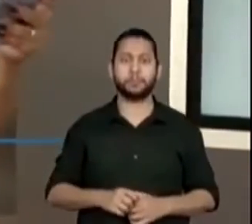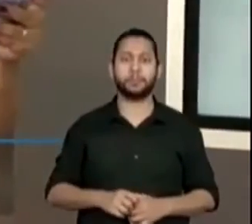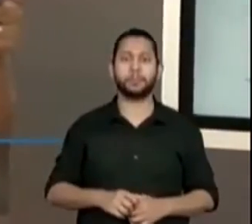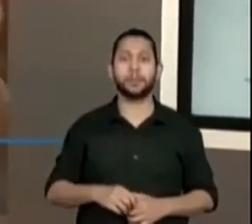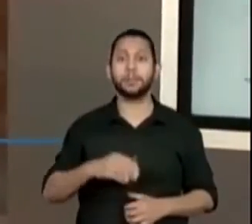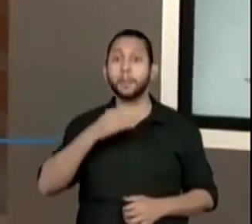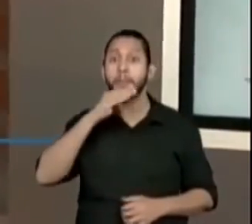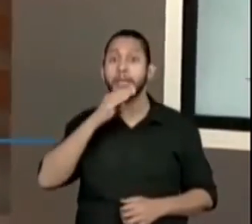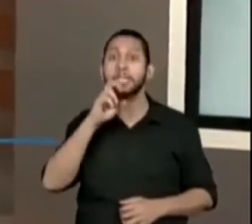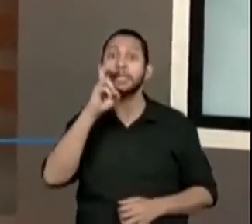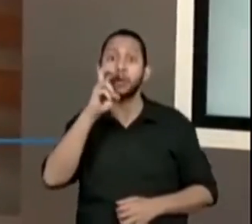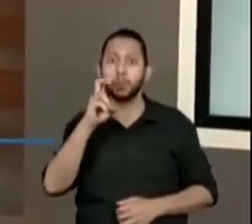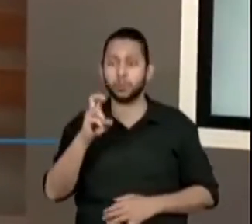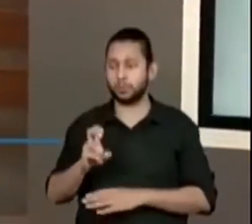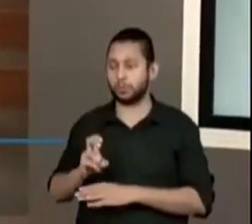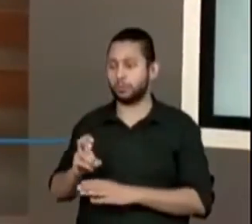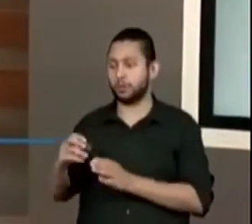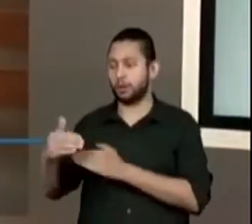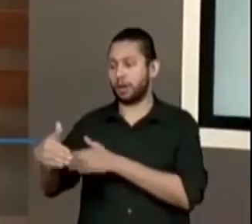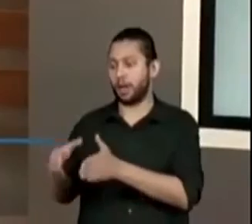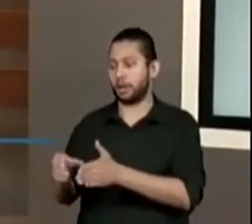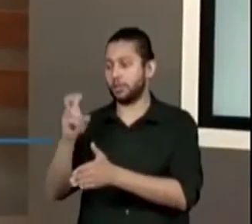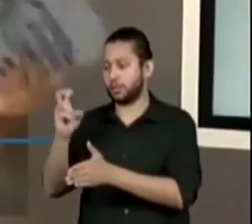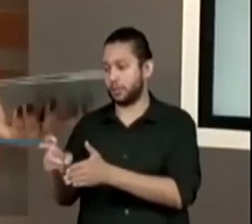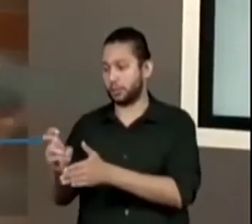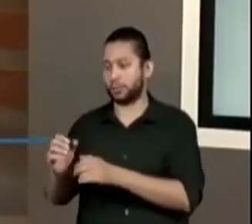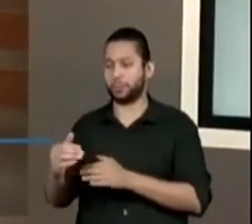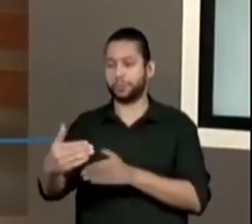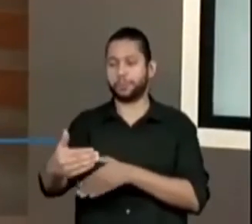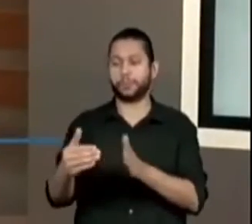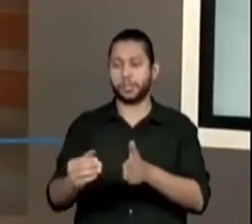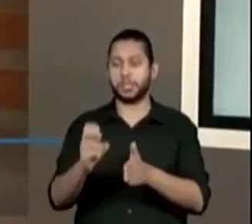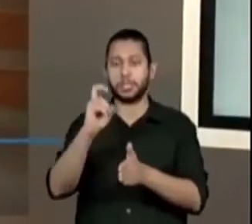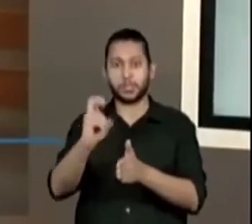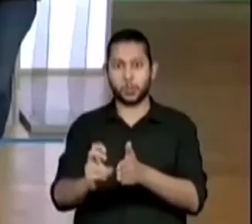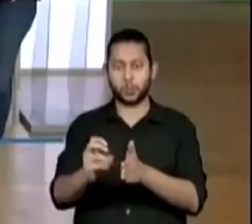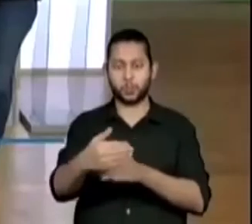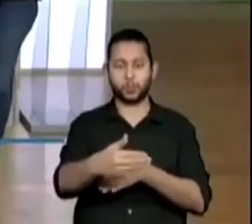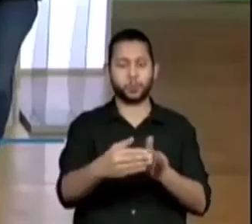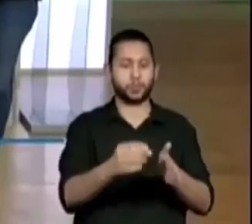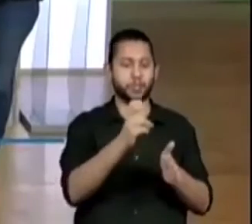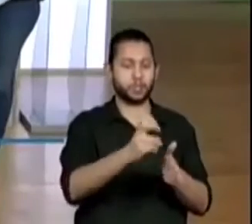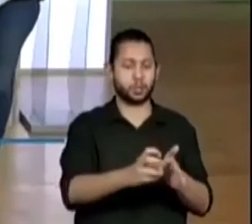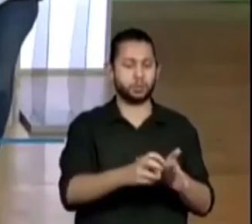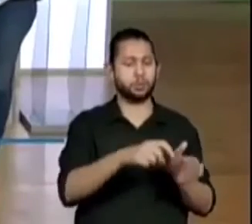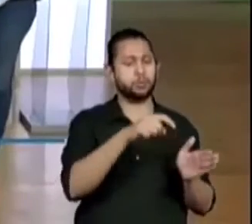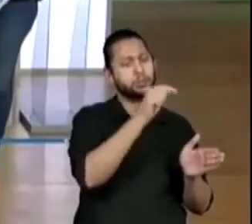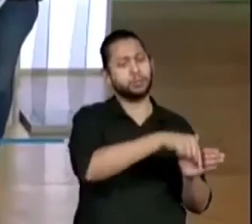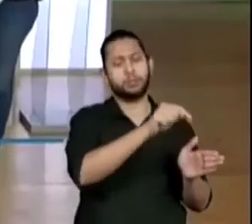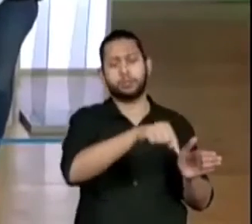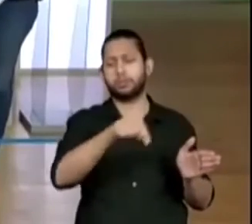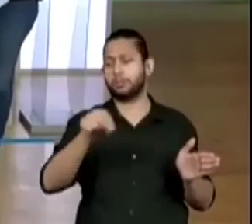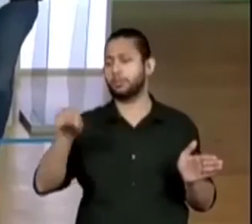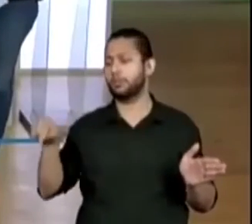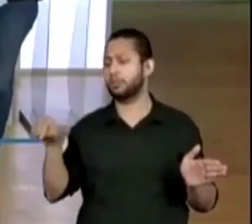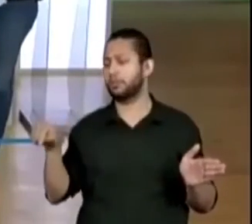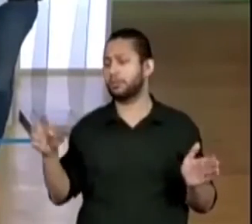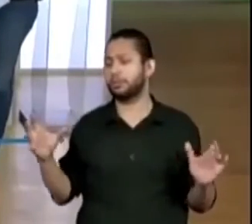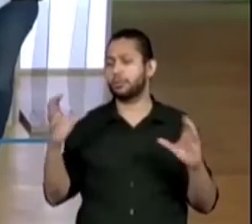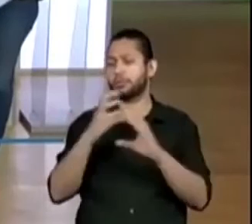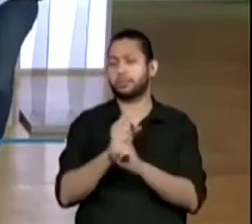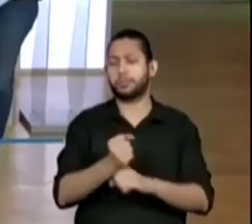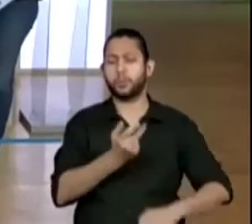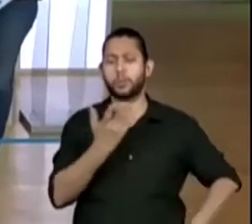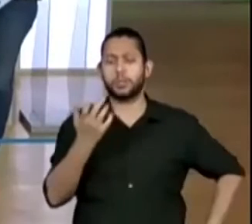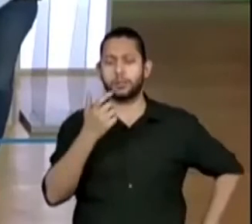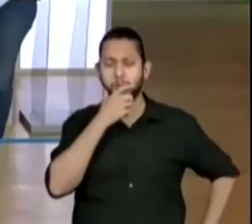mangas e colocar 5 mangas em 10 pequenas caixas. Se ela colocou 36 mangas em cada caixa, quantas